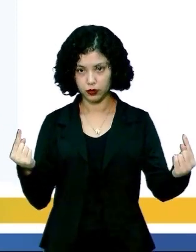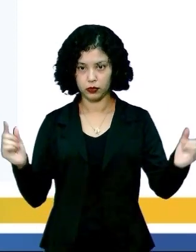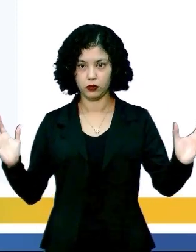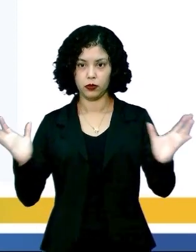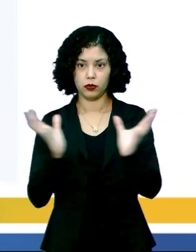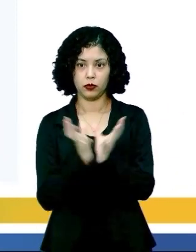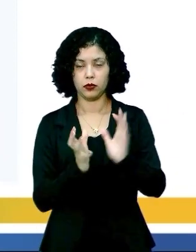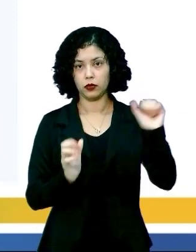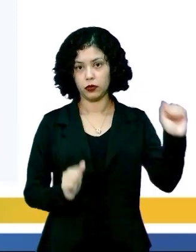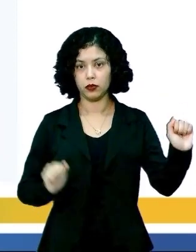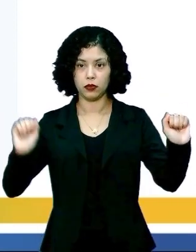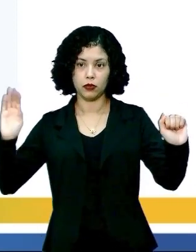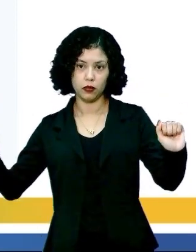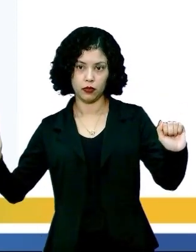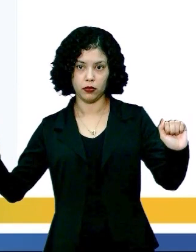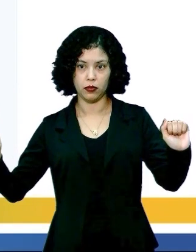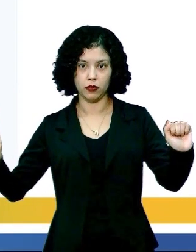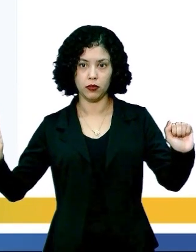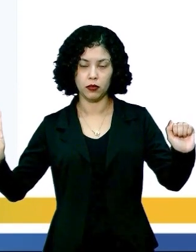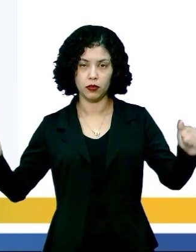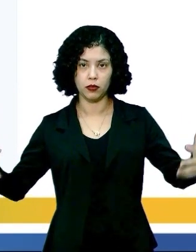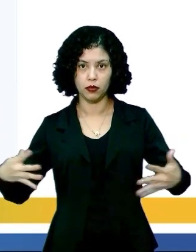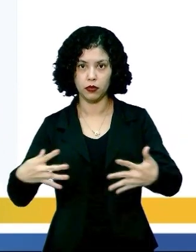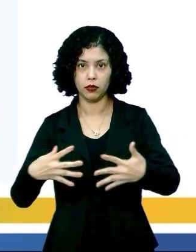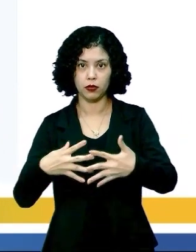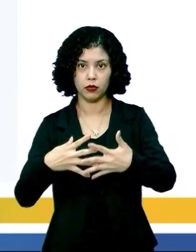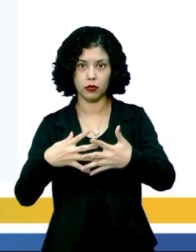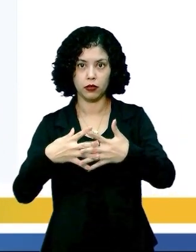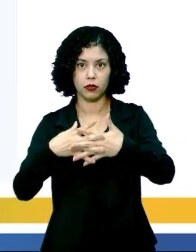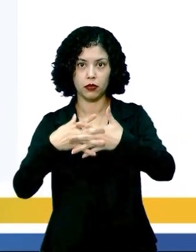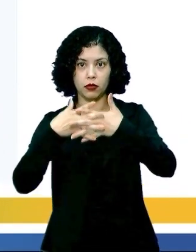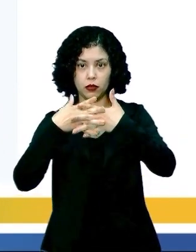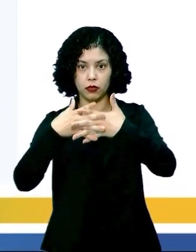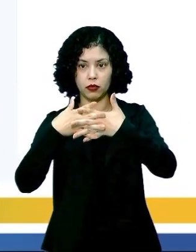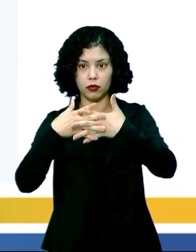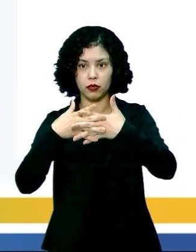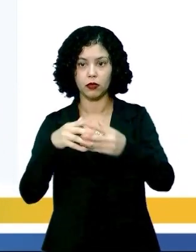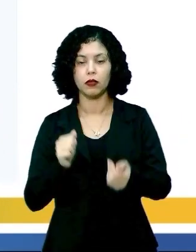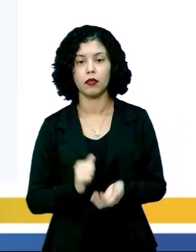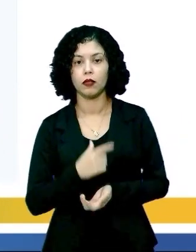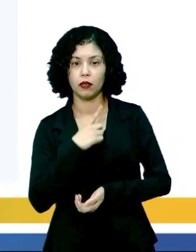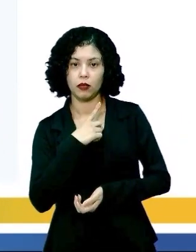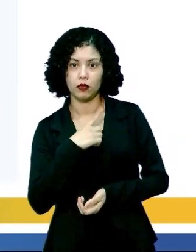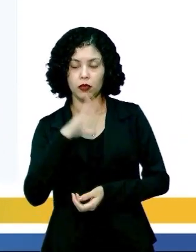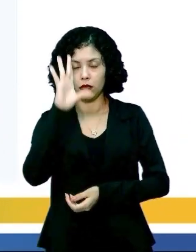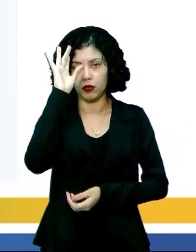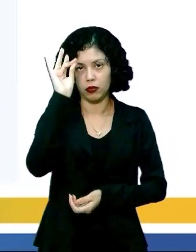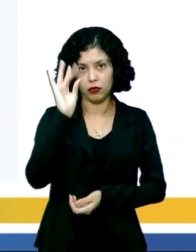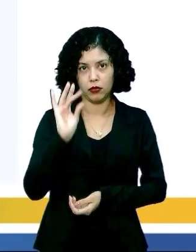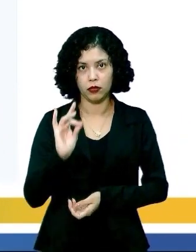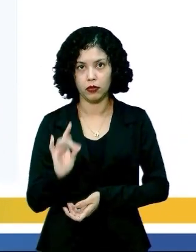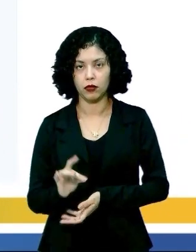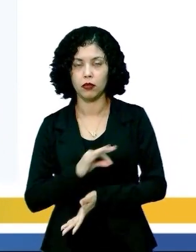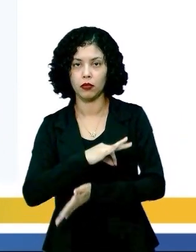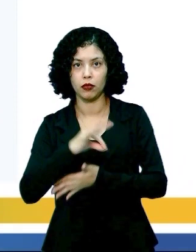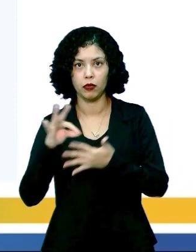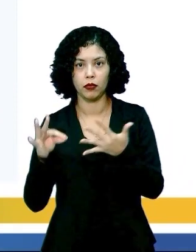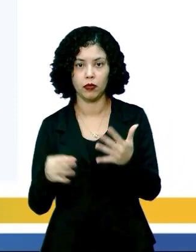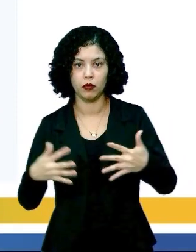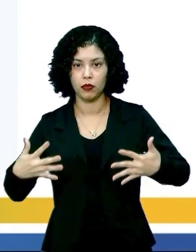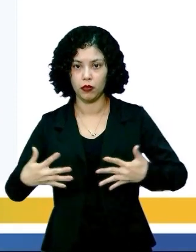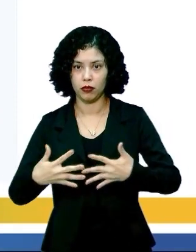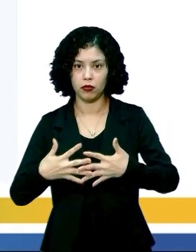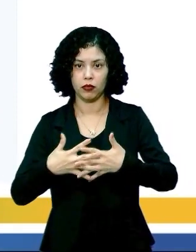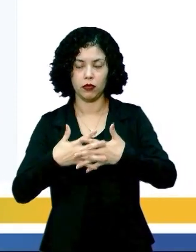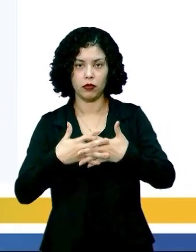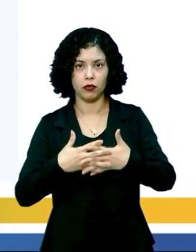conjunto sendo encaixado em outro. Podemos ver, olha, temos cada elemento